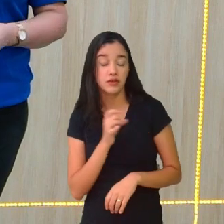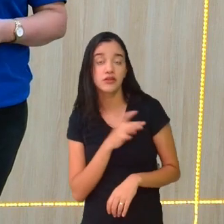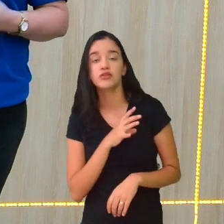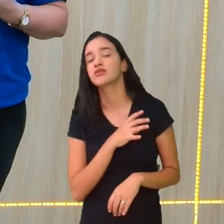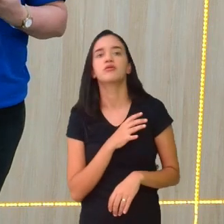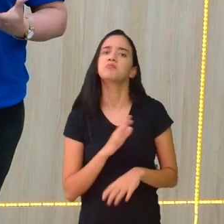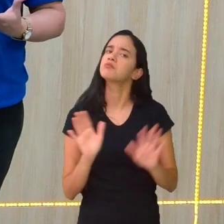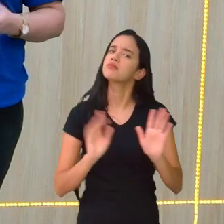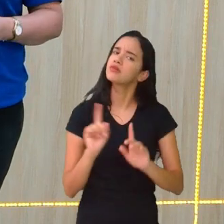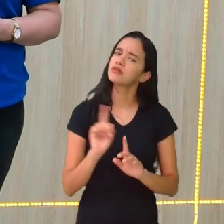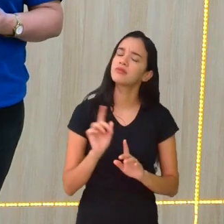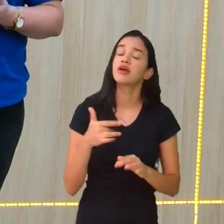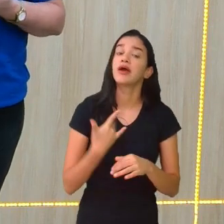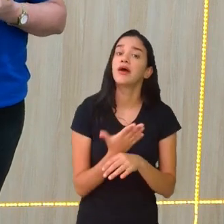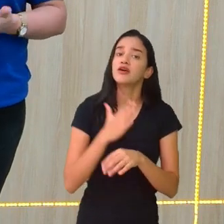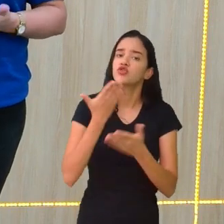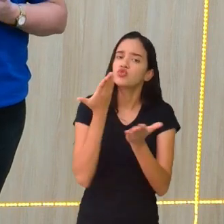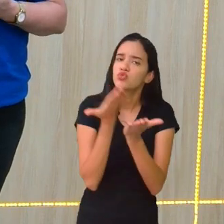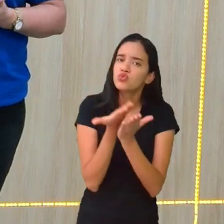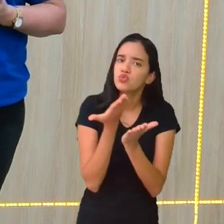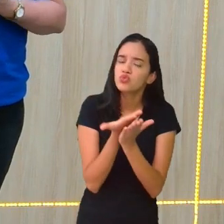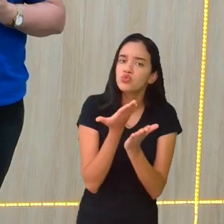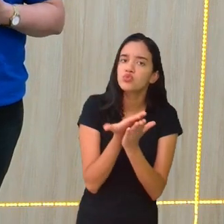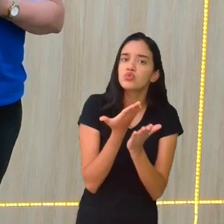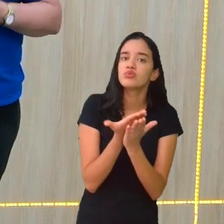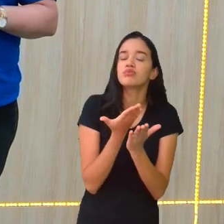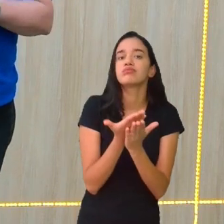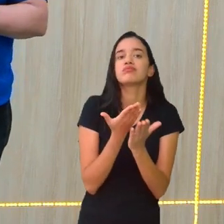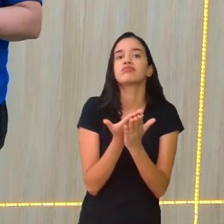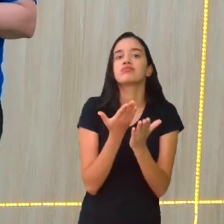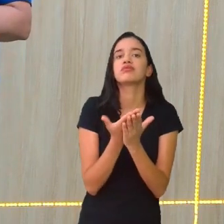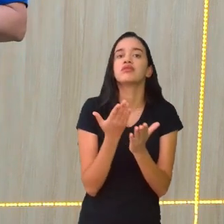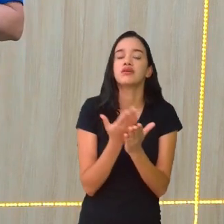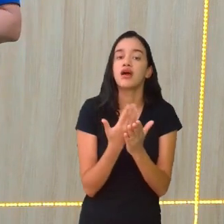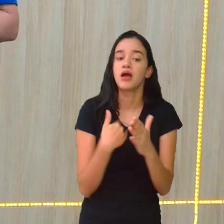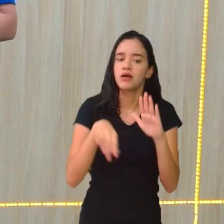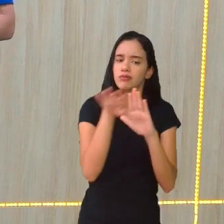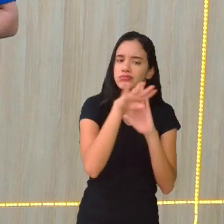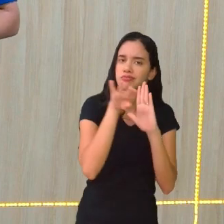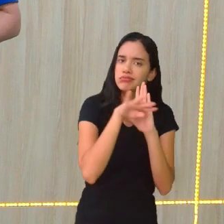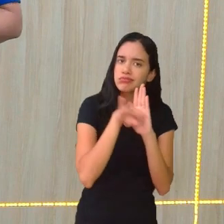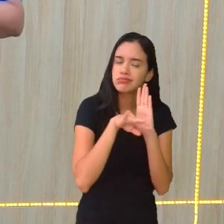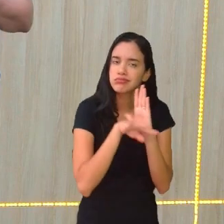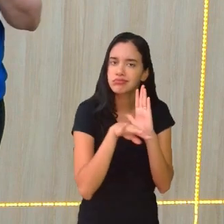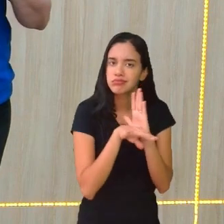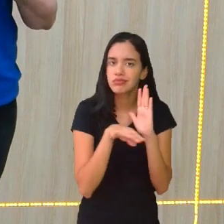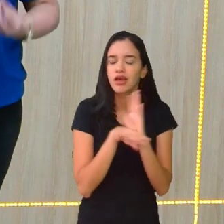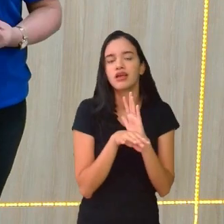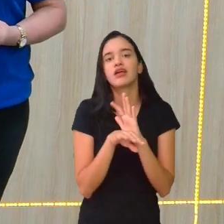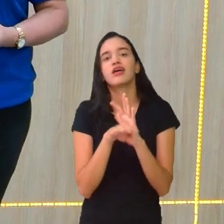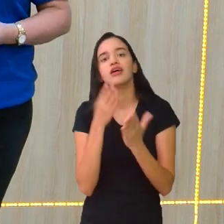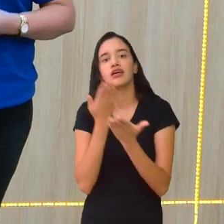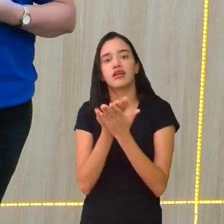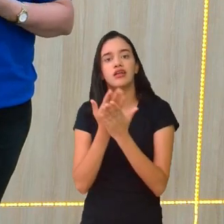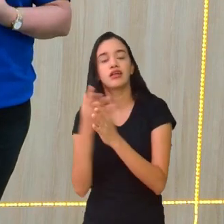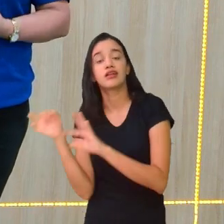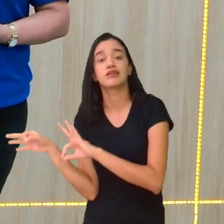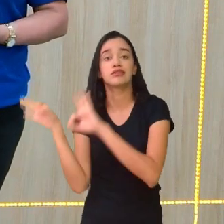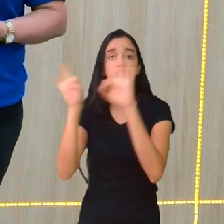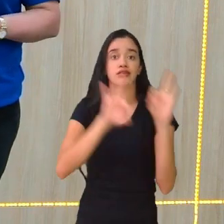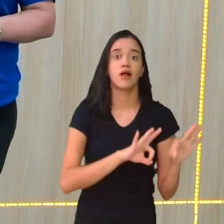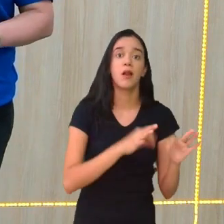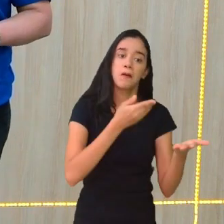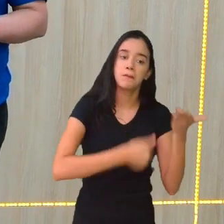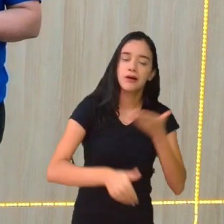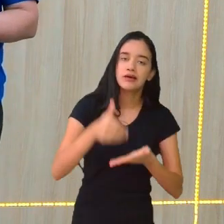avaliativos. Estude, faça o dever, a santa atividade de cada dia, né? Assista às aulas,